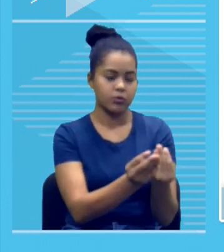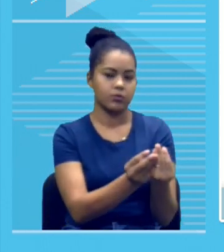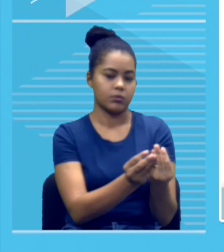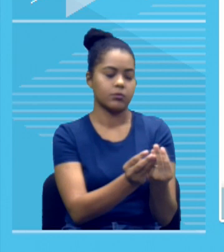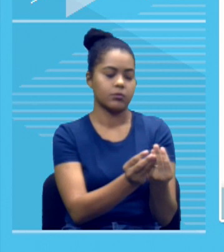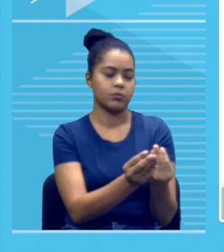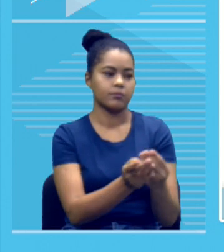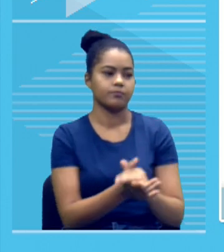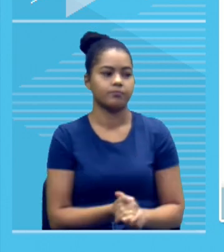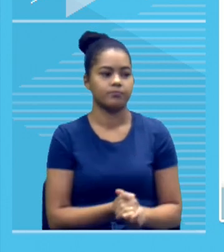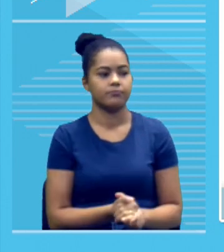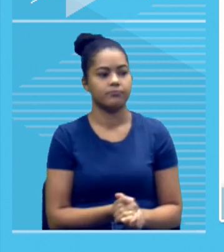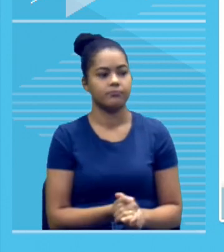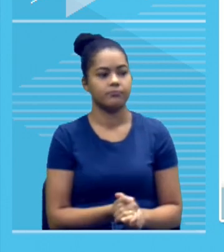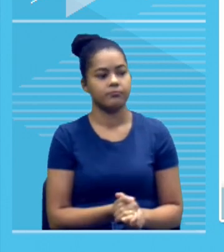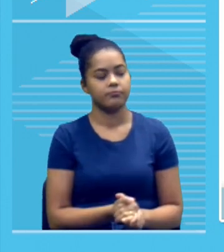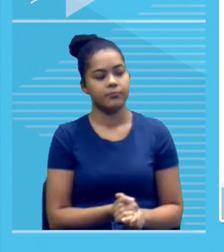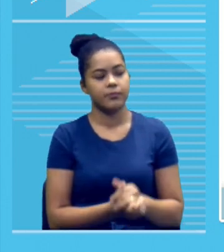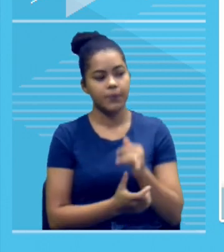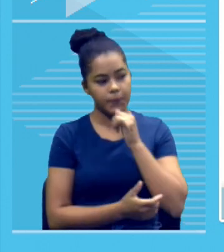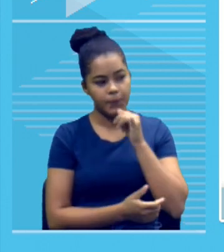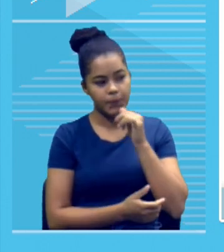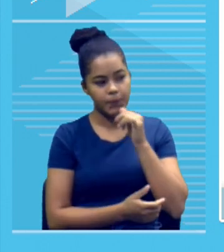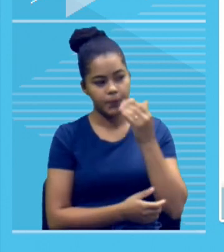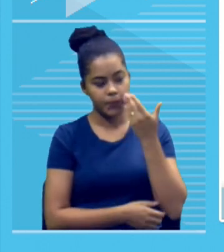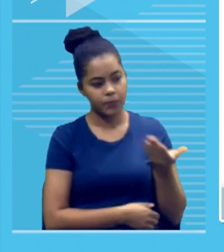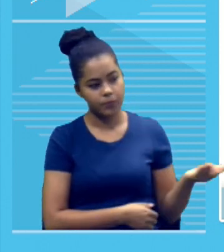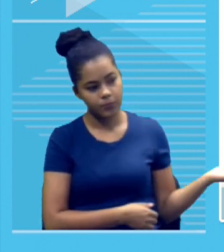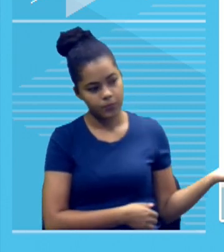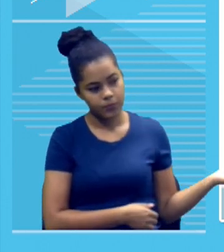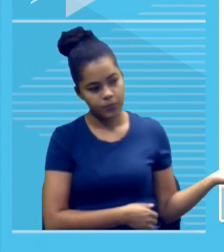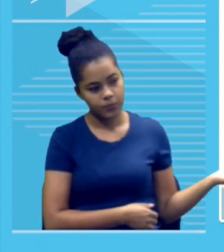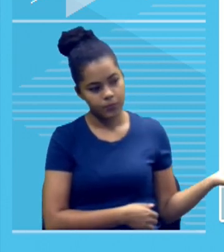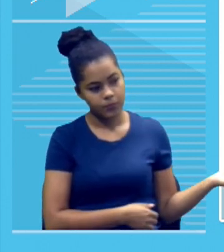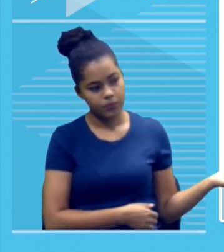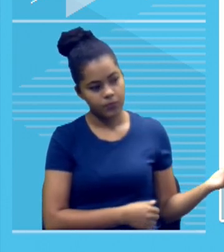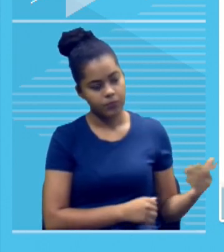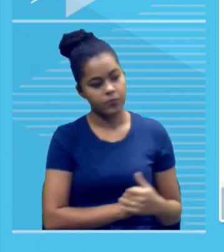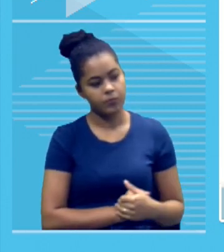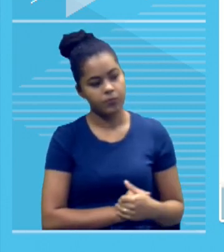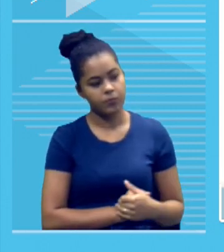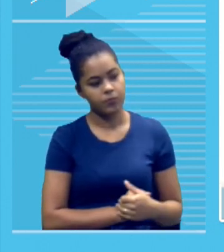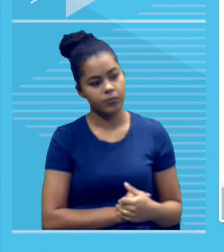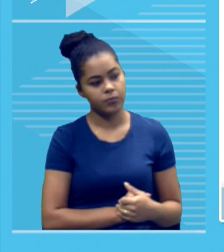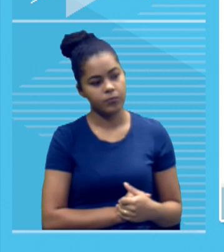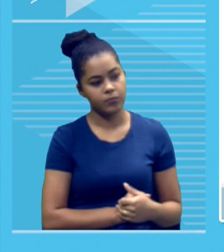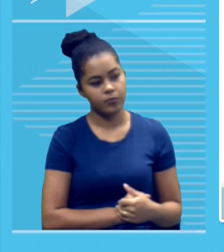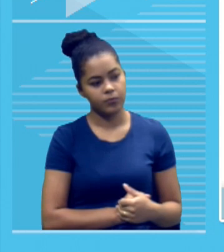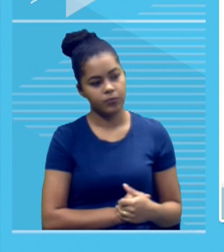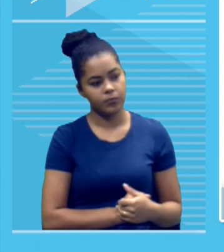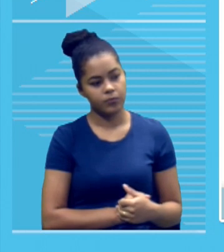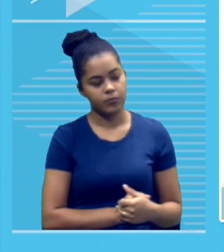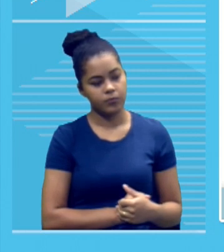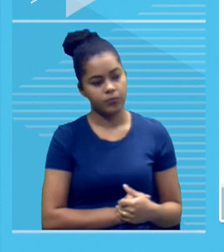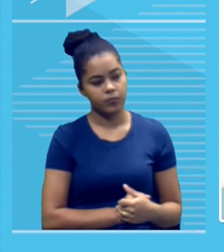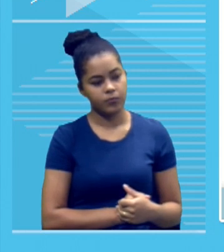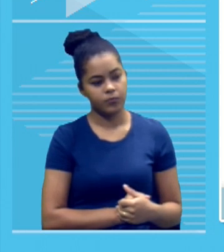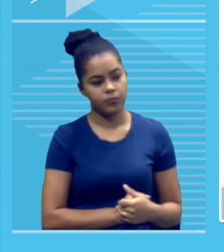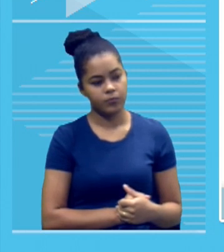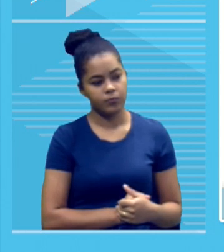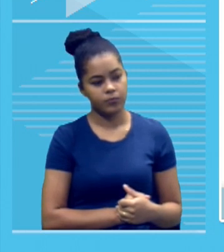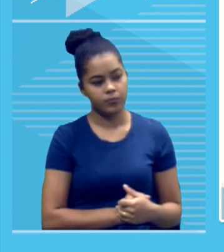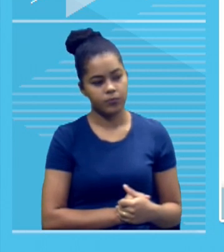mais em compostos inorgânicos. Por exemplo, H2 mais N2 vai produzir o que? NH3.